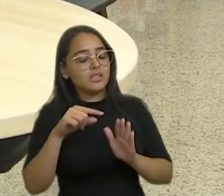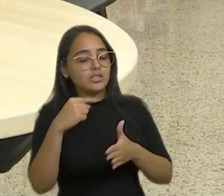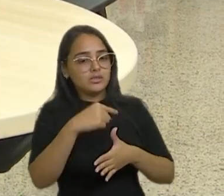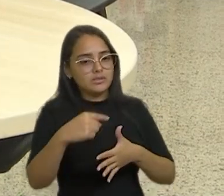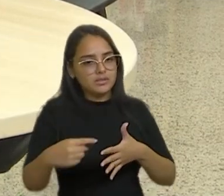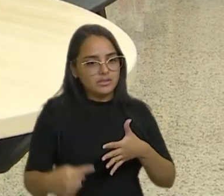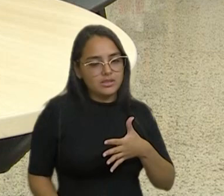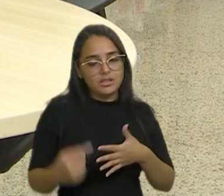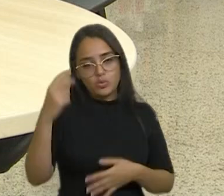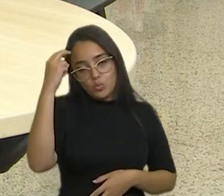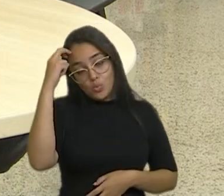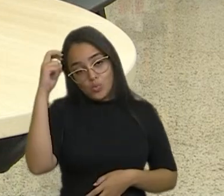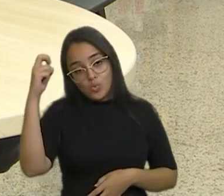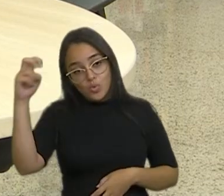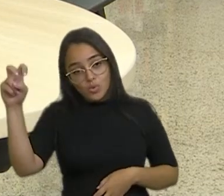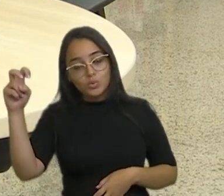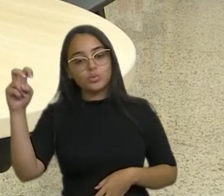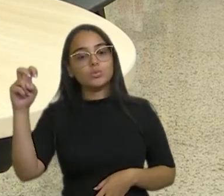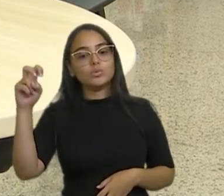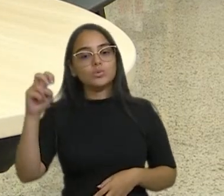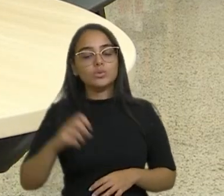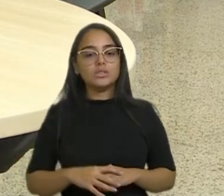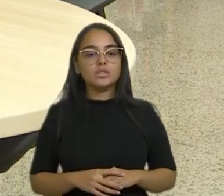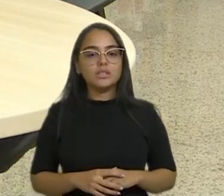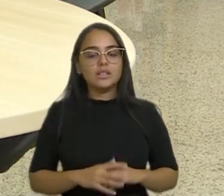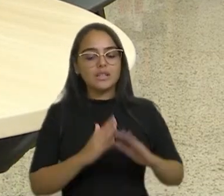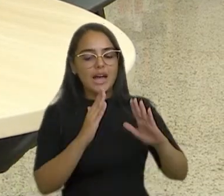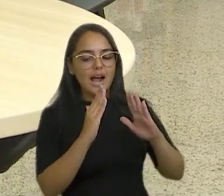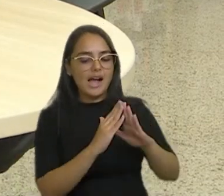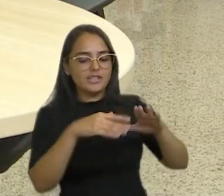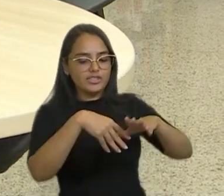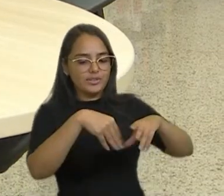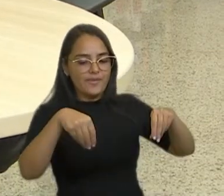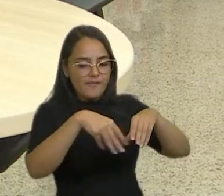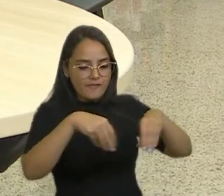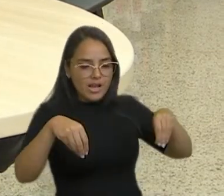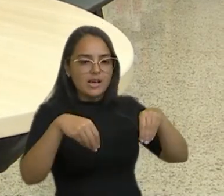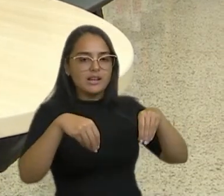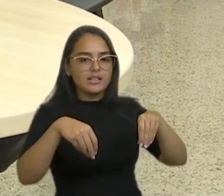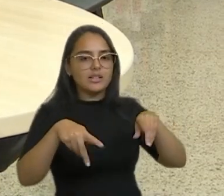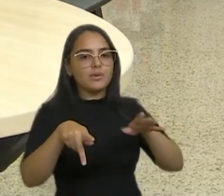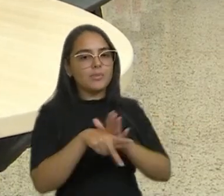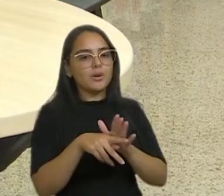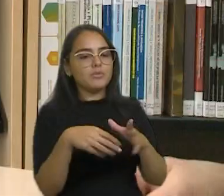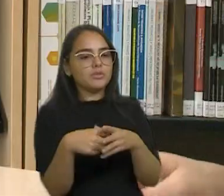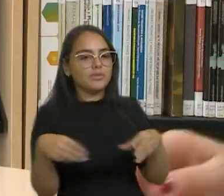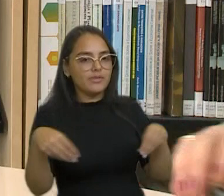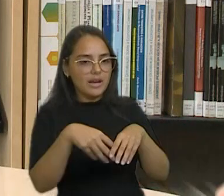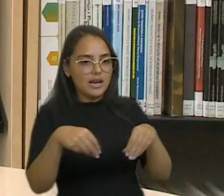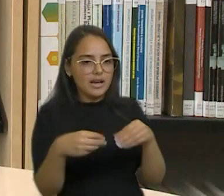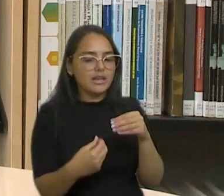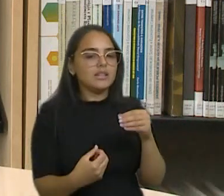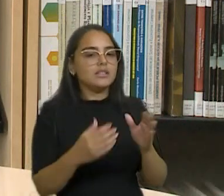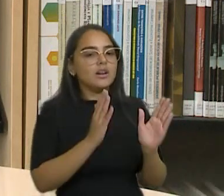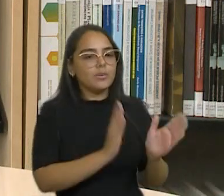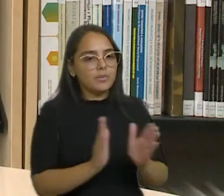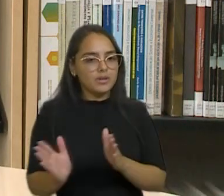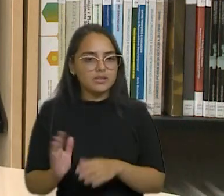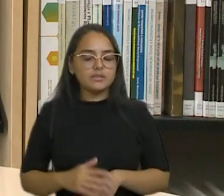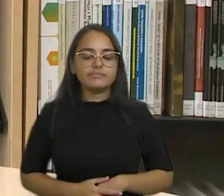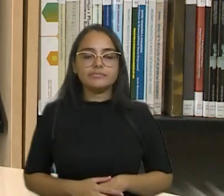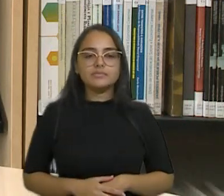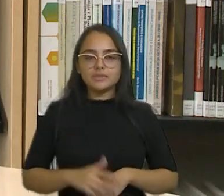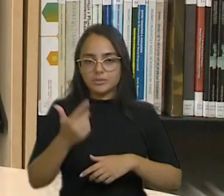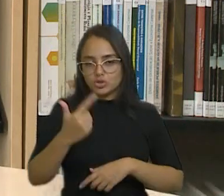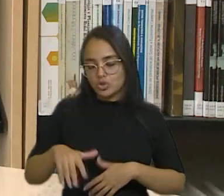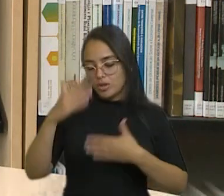da nossa cultura, né? Das casas de farinha, das farinhadas. Parabéns. Mais uma vez, reforço a minha gratidão.